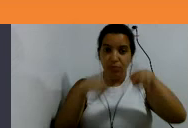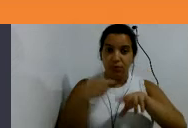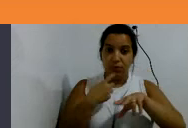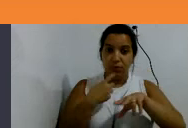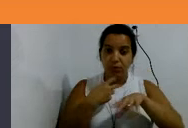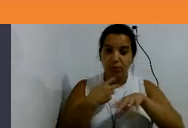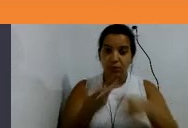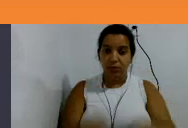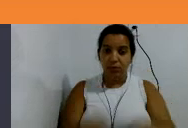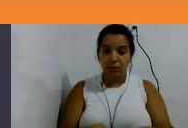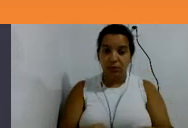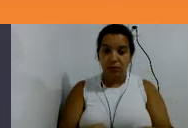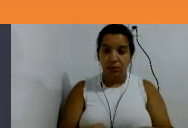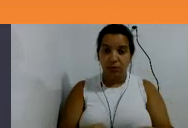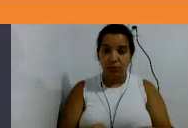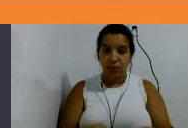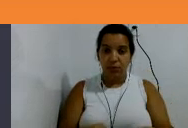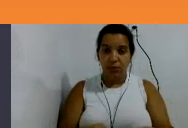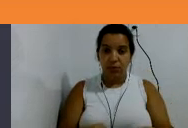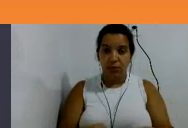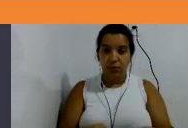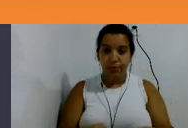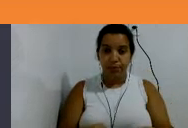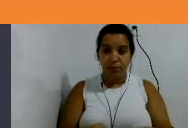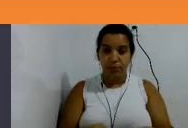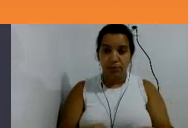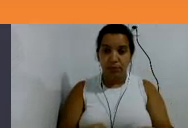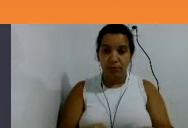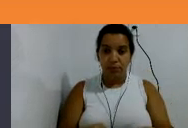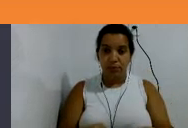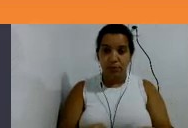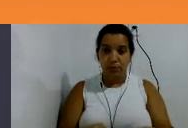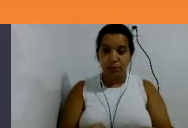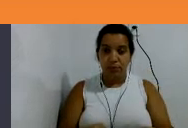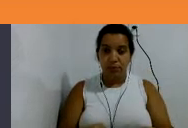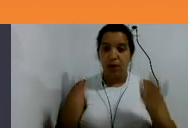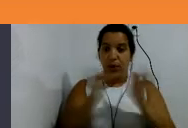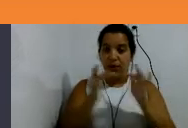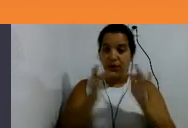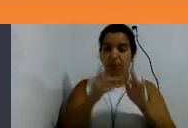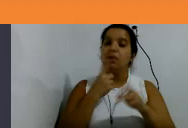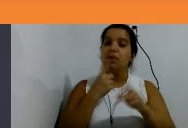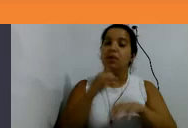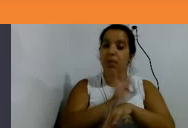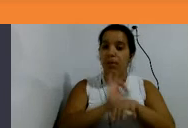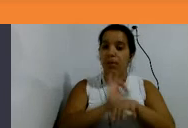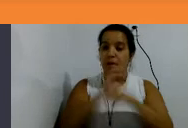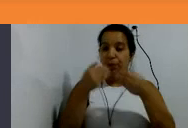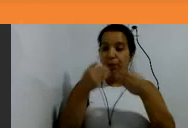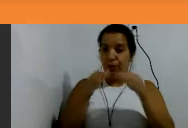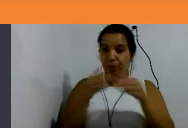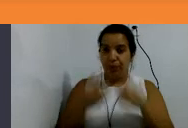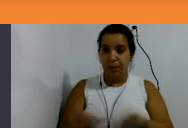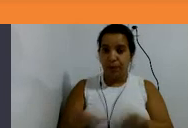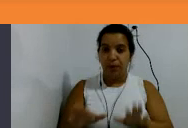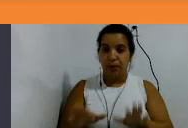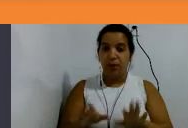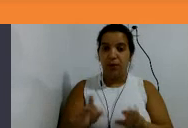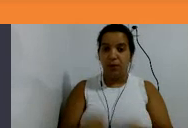Porque o Causa da parasita, anemia? ele infecta as hemácias, utiliza ela no ciclo, rompe ela